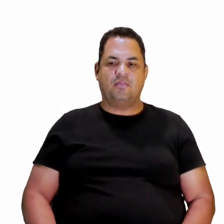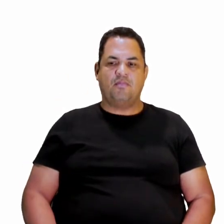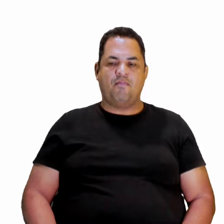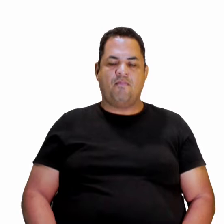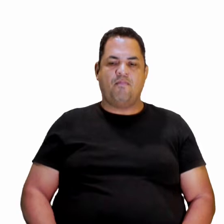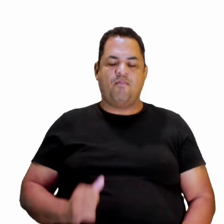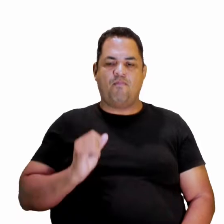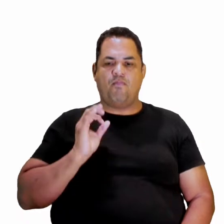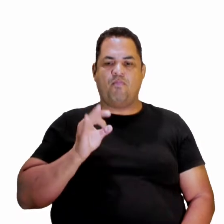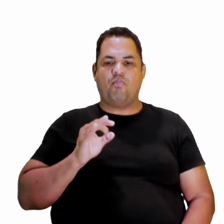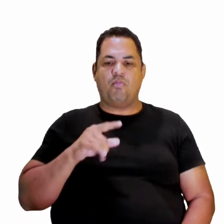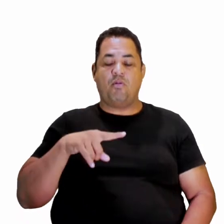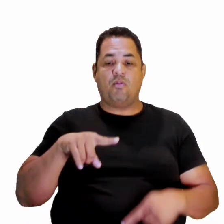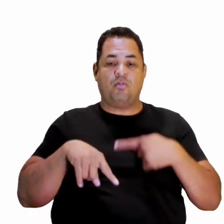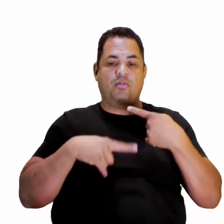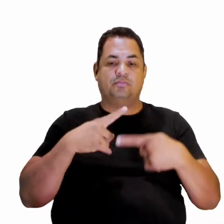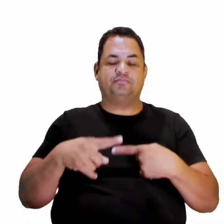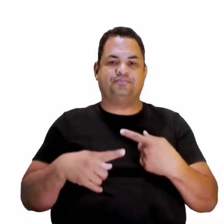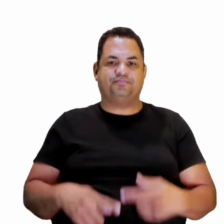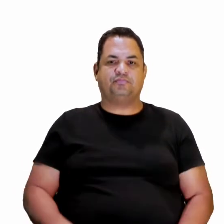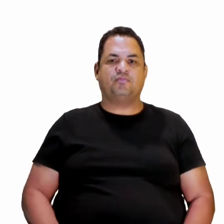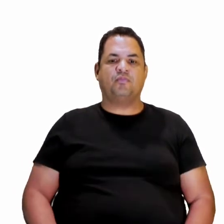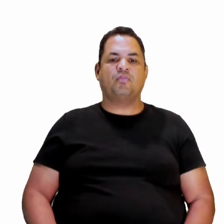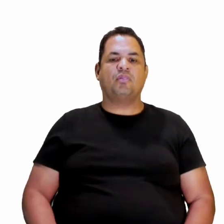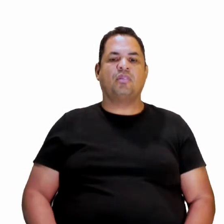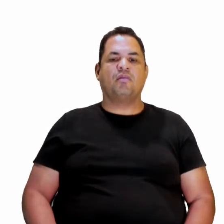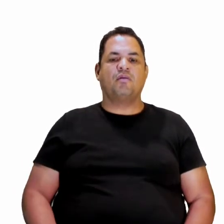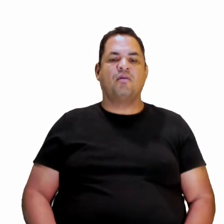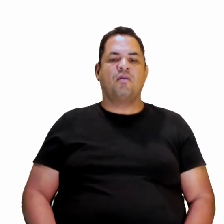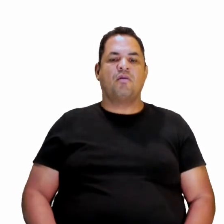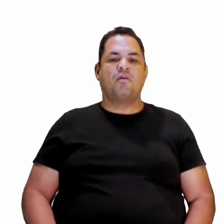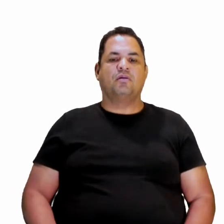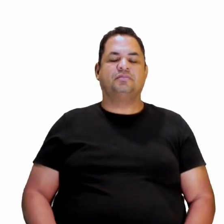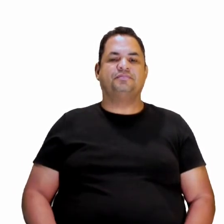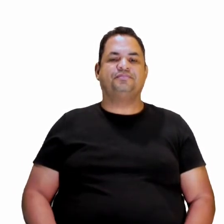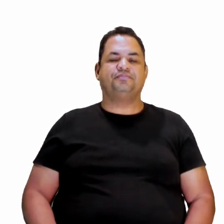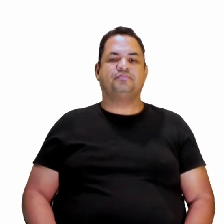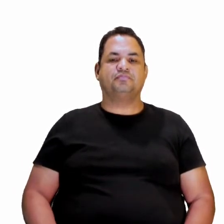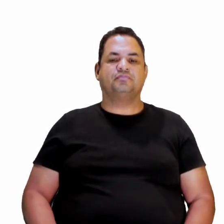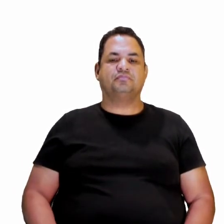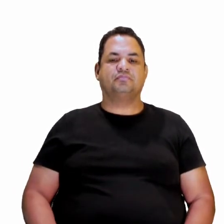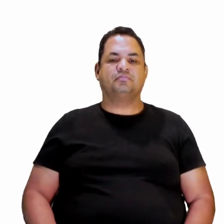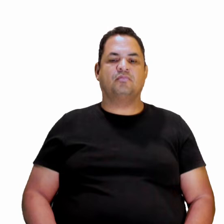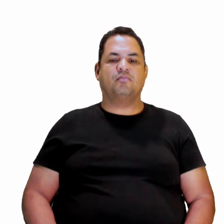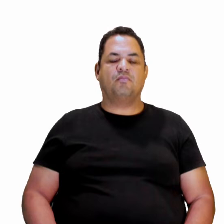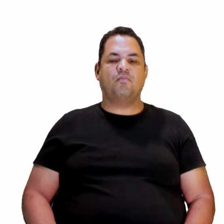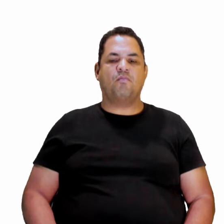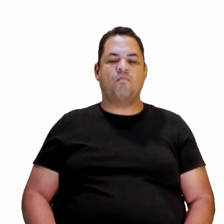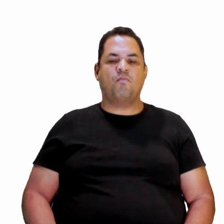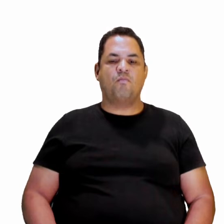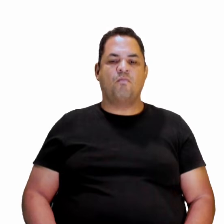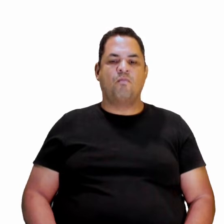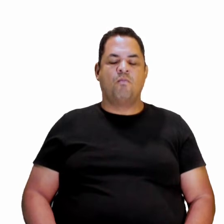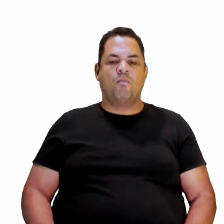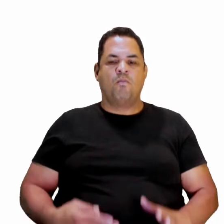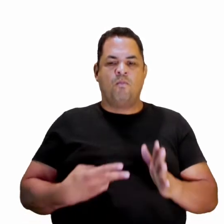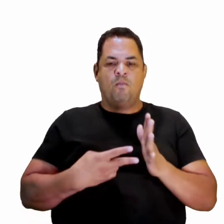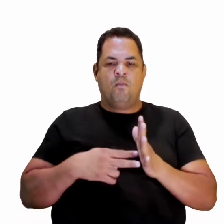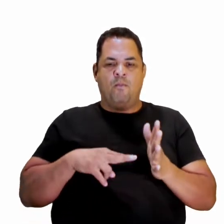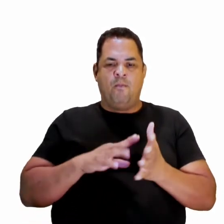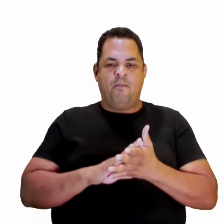mentindo, certo? E a próxima? Tie, que neste caso aqui, o tie vai